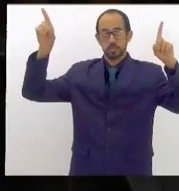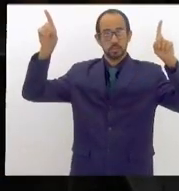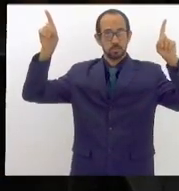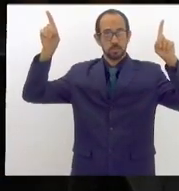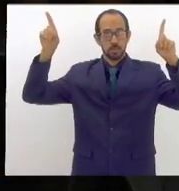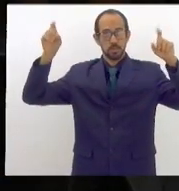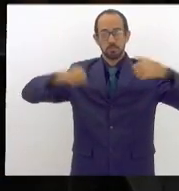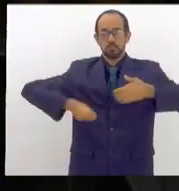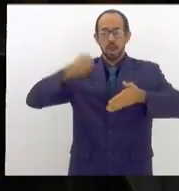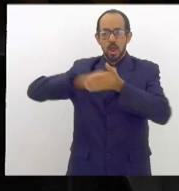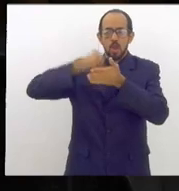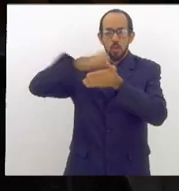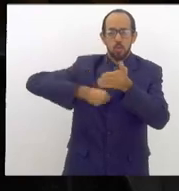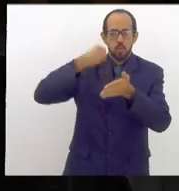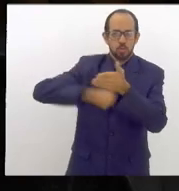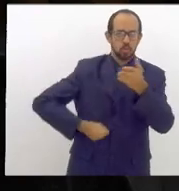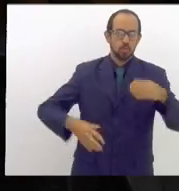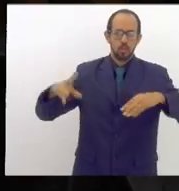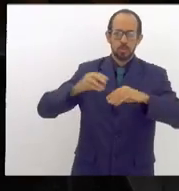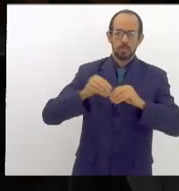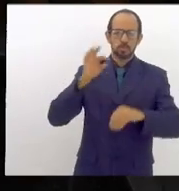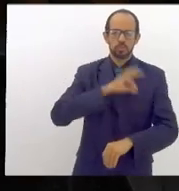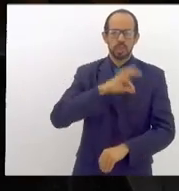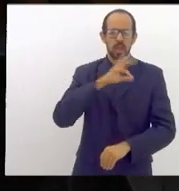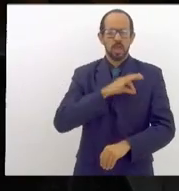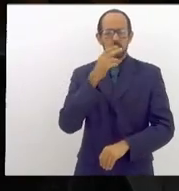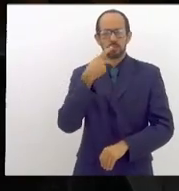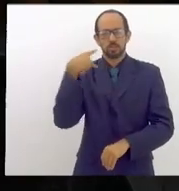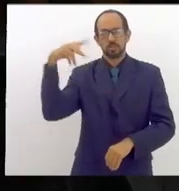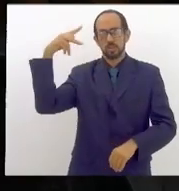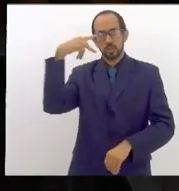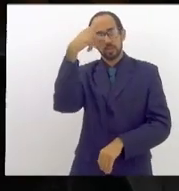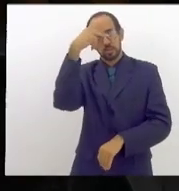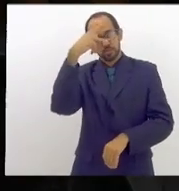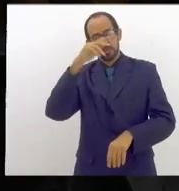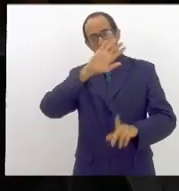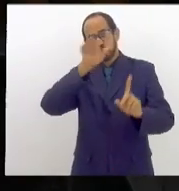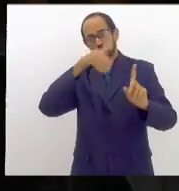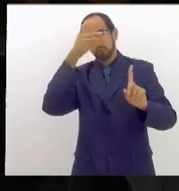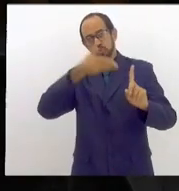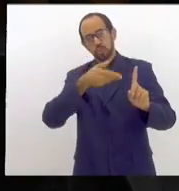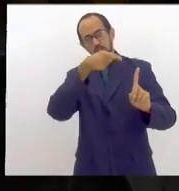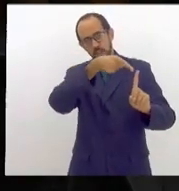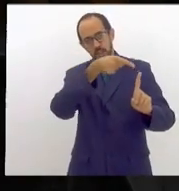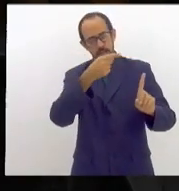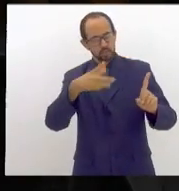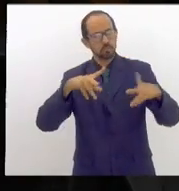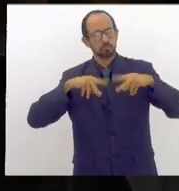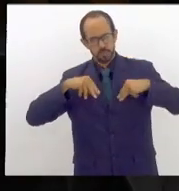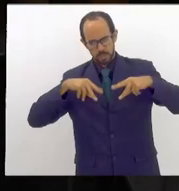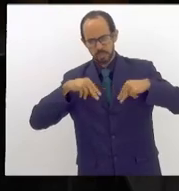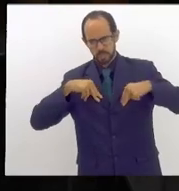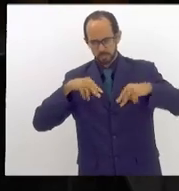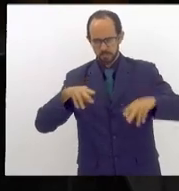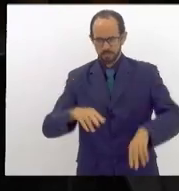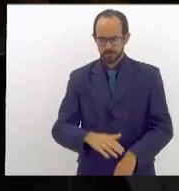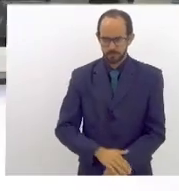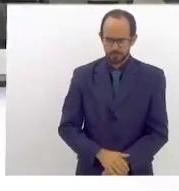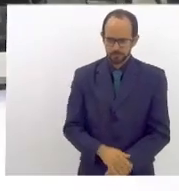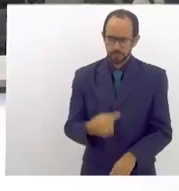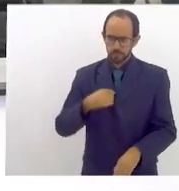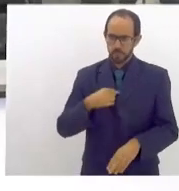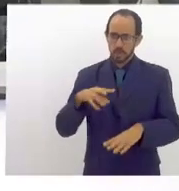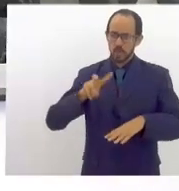pela recomposição das perdas salariais por dignidade merecida eu